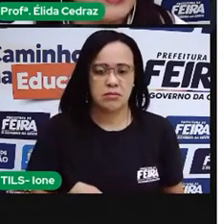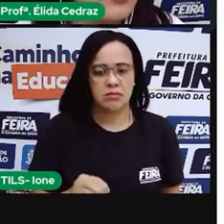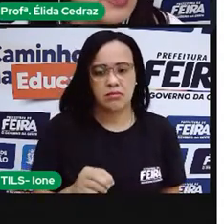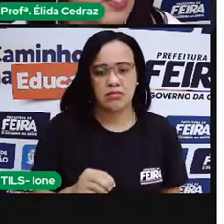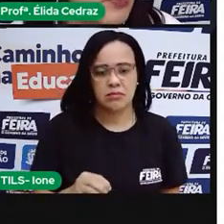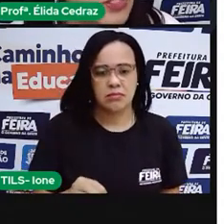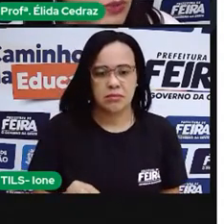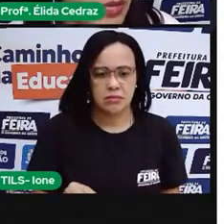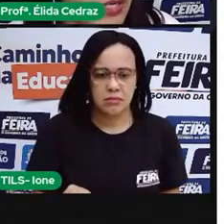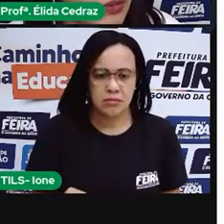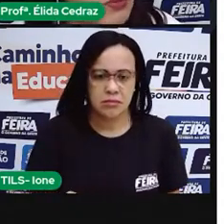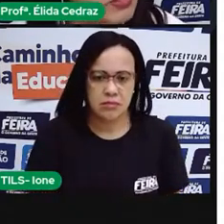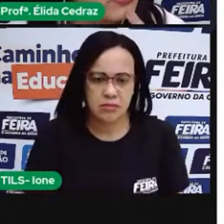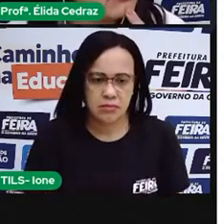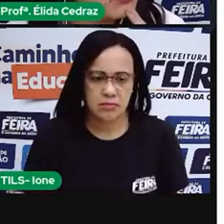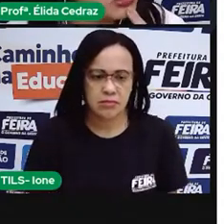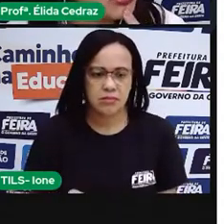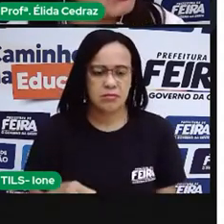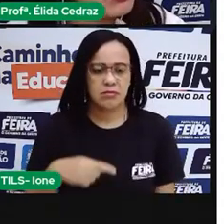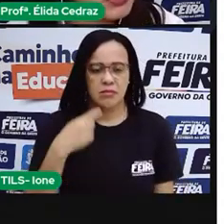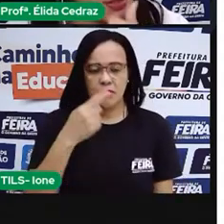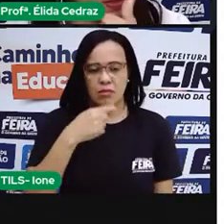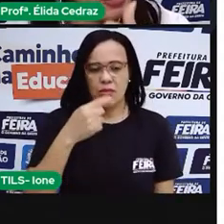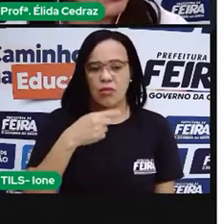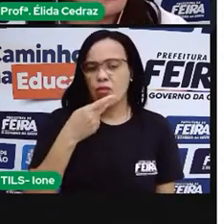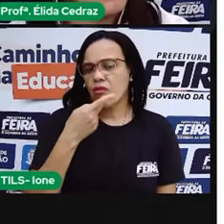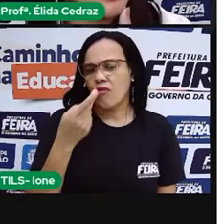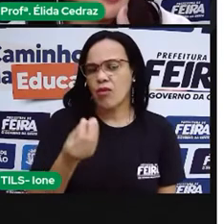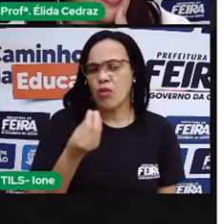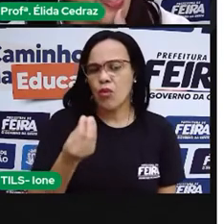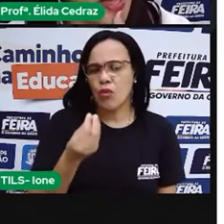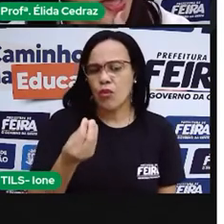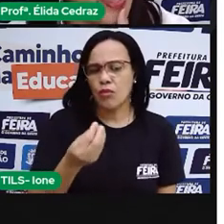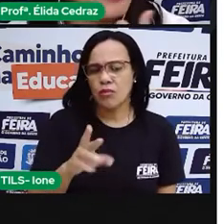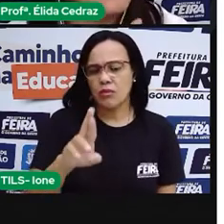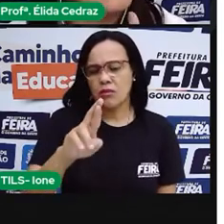O que que aconteceu com a sua língua? Vamos de novo, separando, ó.